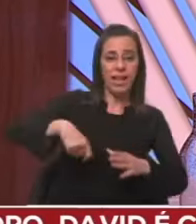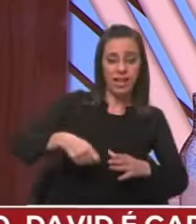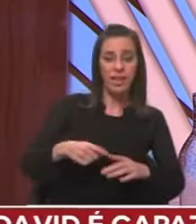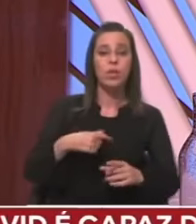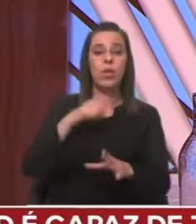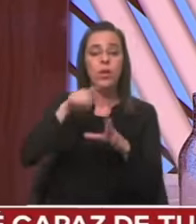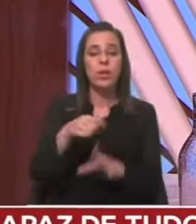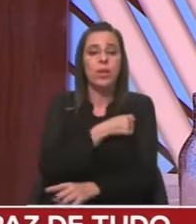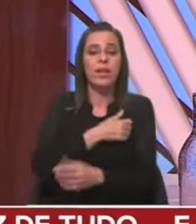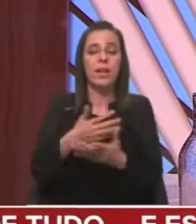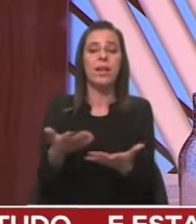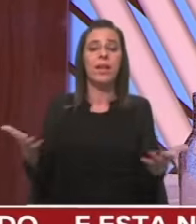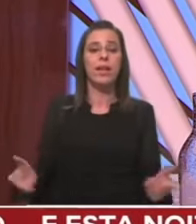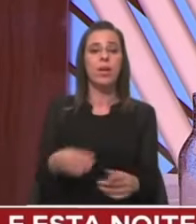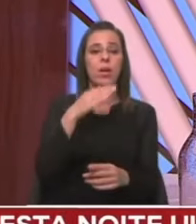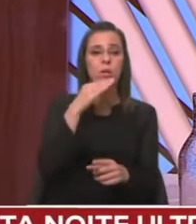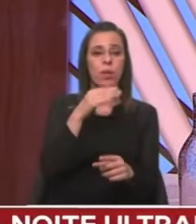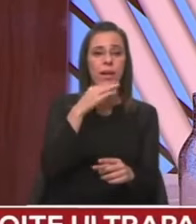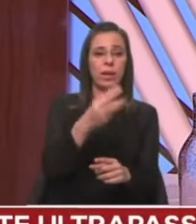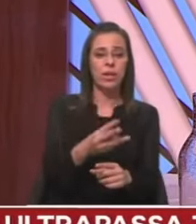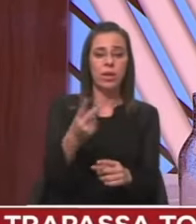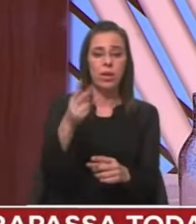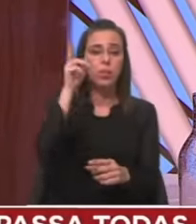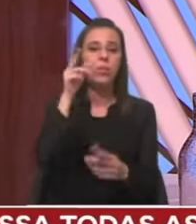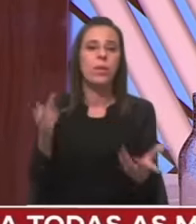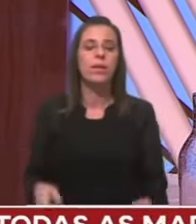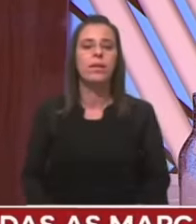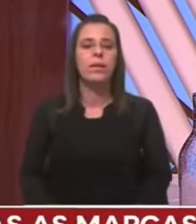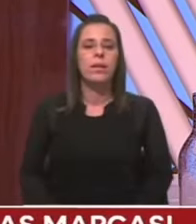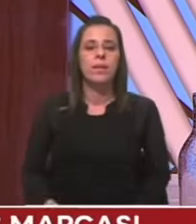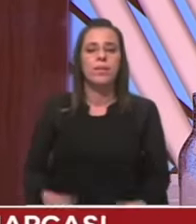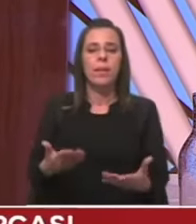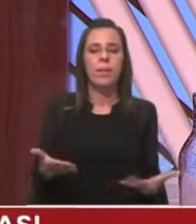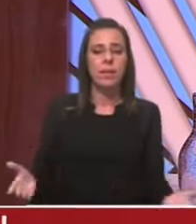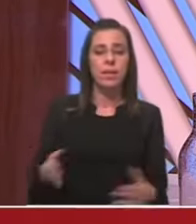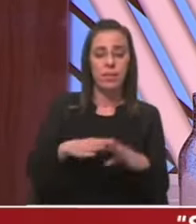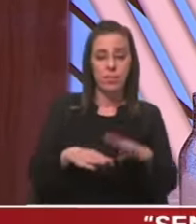é o nosso cozinheiro lá de casa agora os Cis três Cis e dois coelhos para já e tu mandaste fazer isto tudo